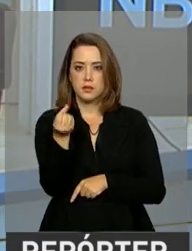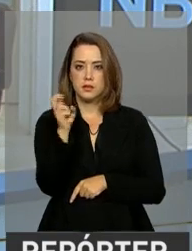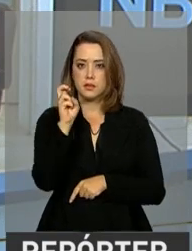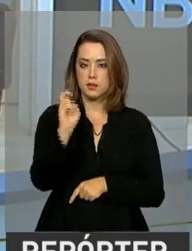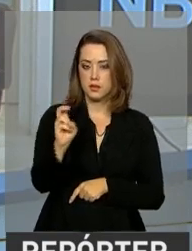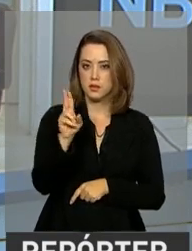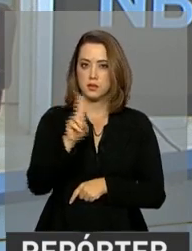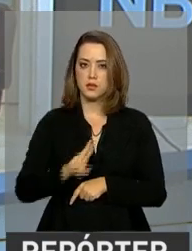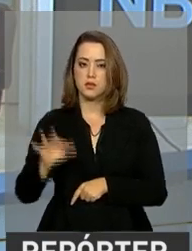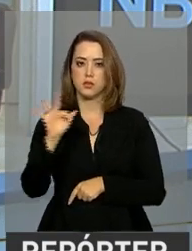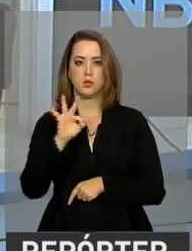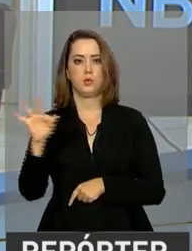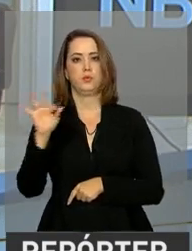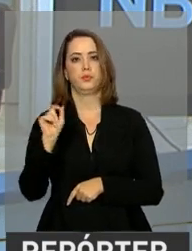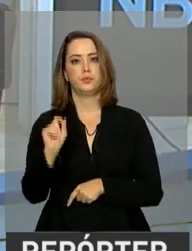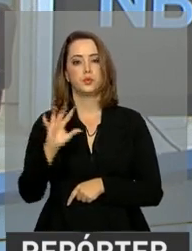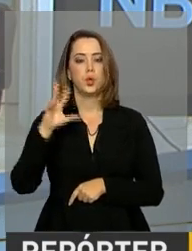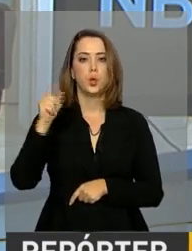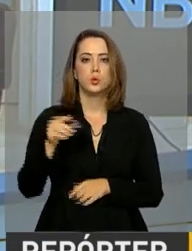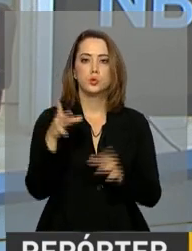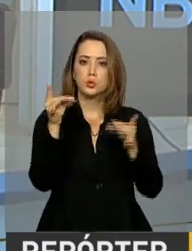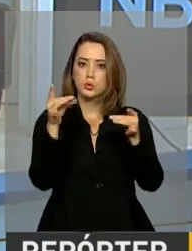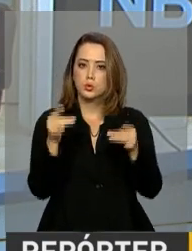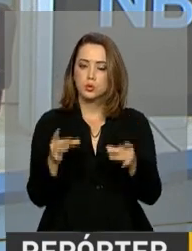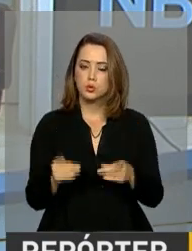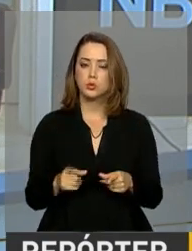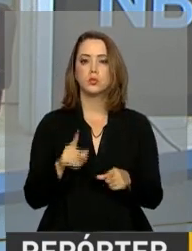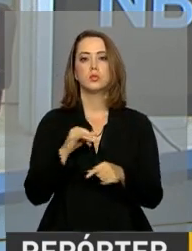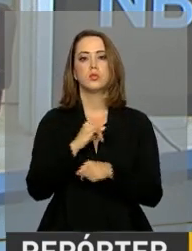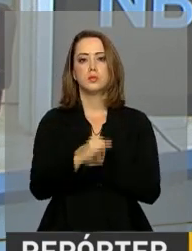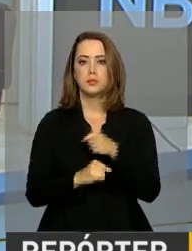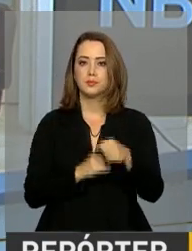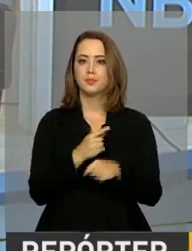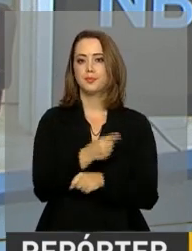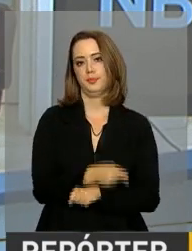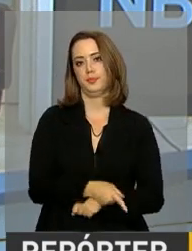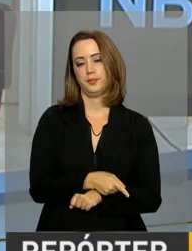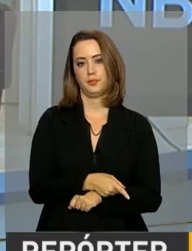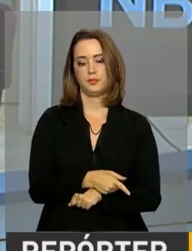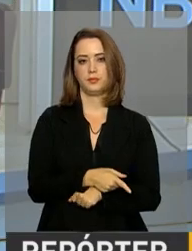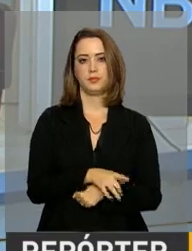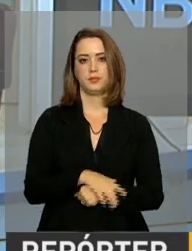públicas de todo o país. Todos os detalhes estão em